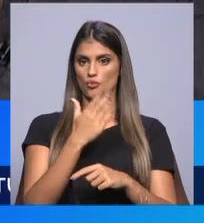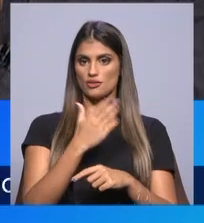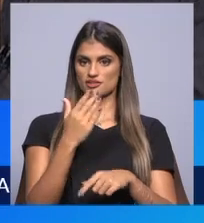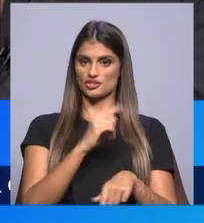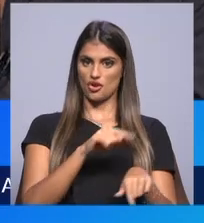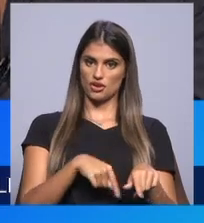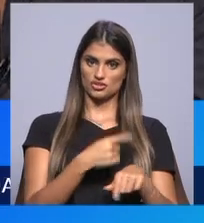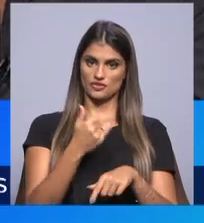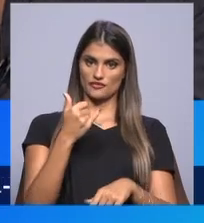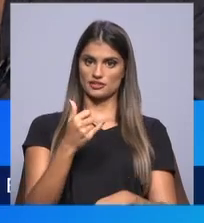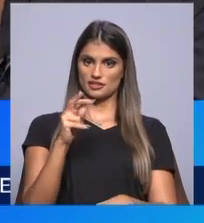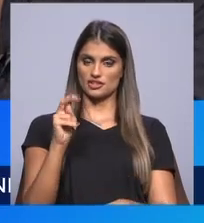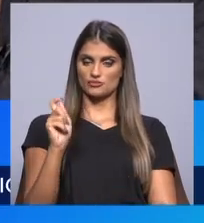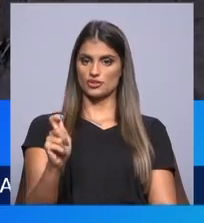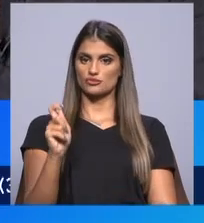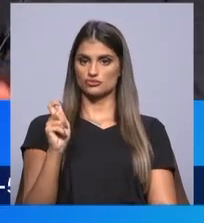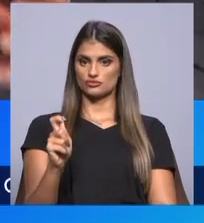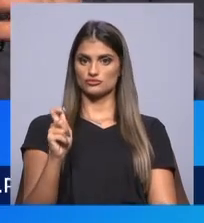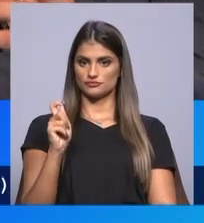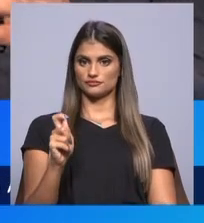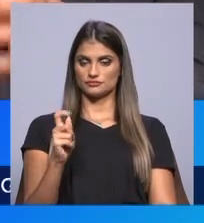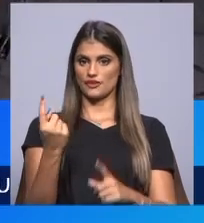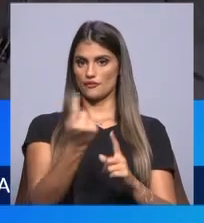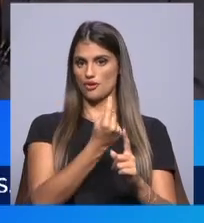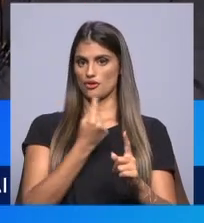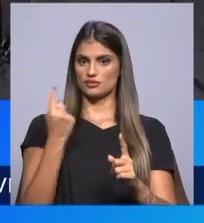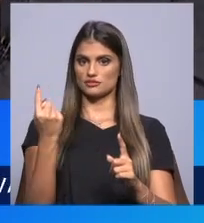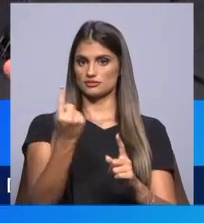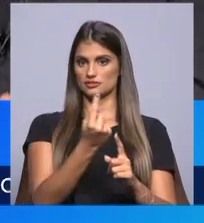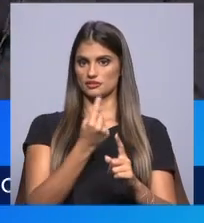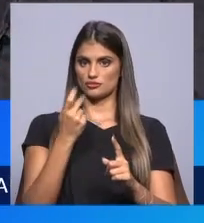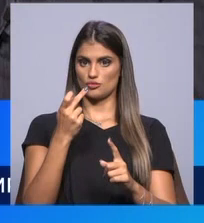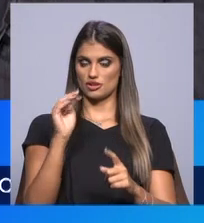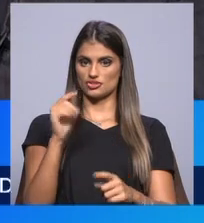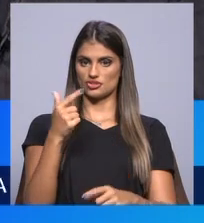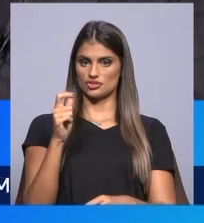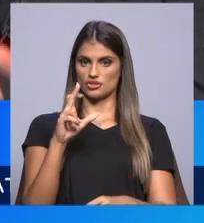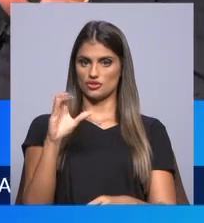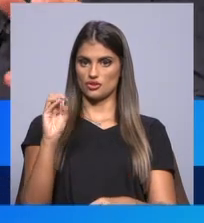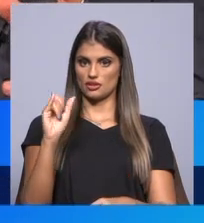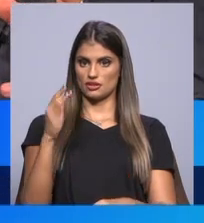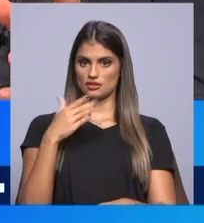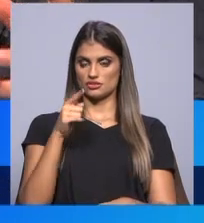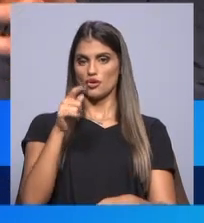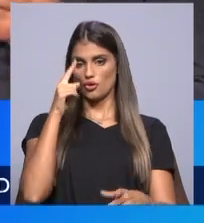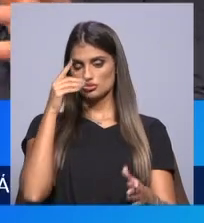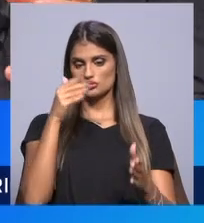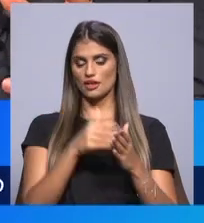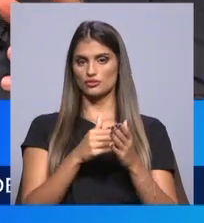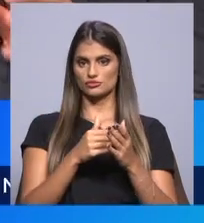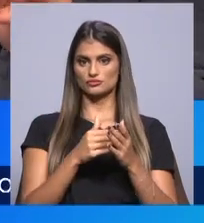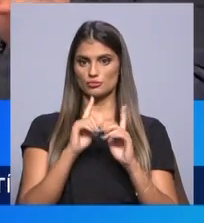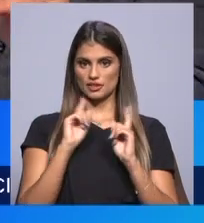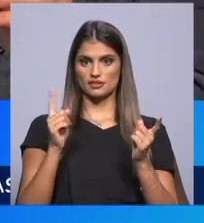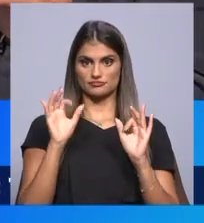e 23 minutos a girar à volta do seu asteroide maior. Ora bem, isto é um resultado surpreendente de certa